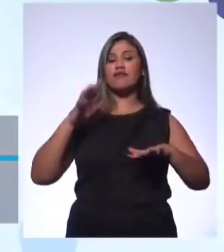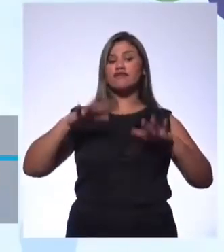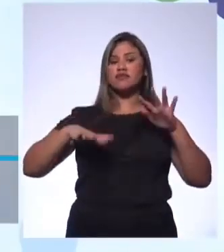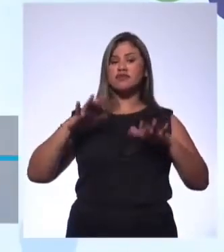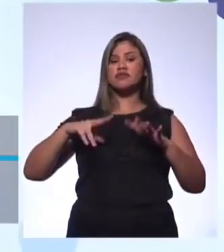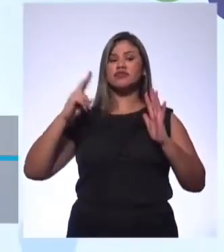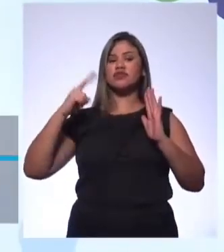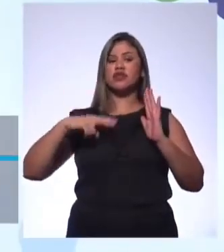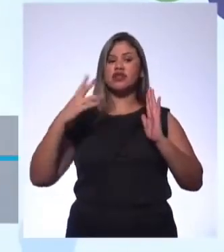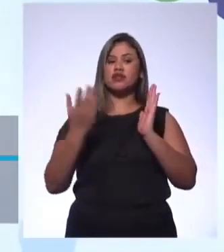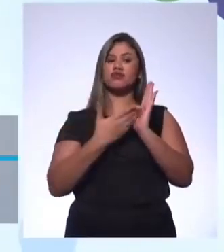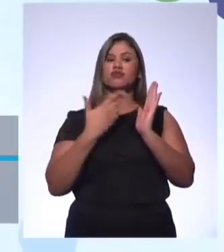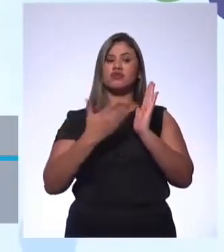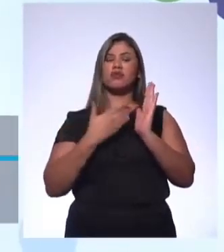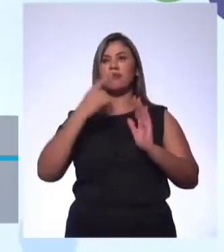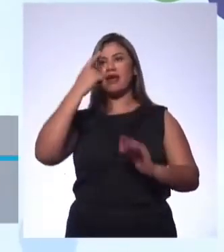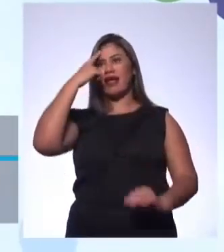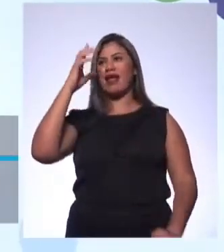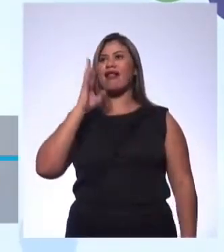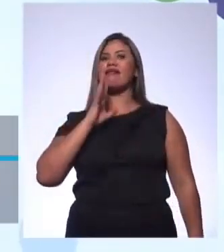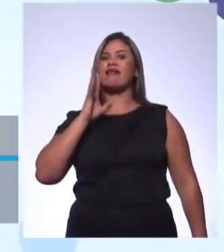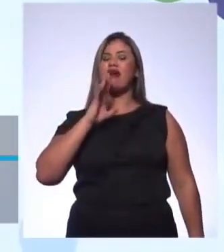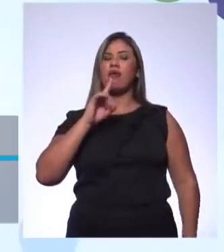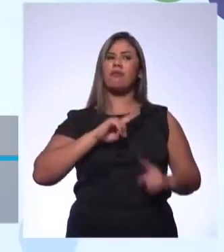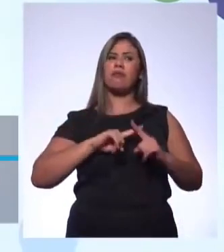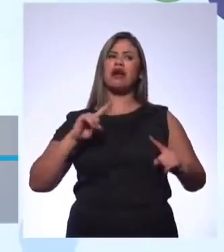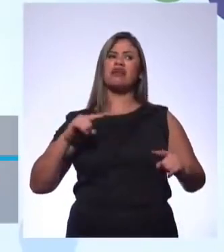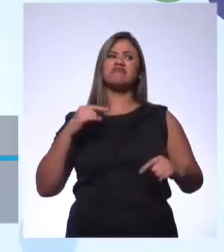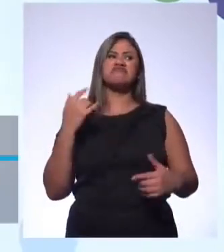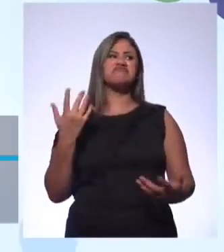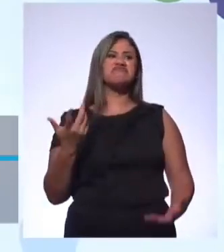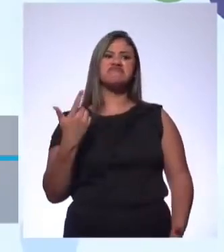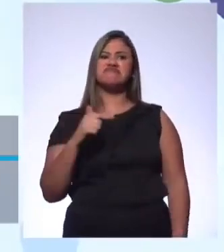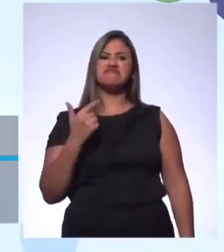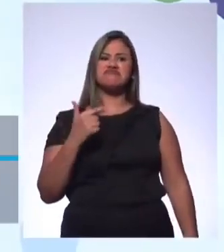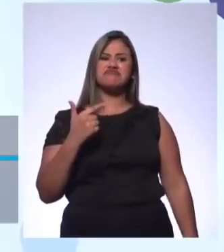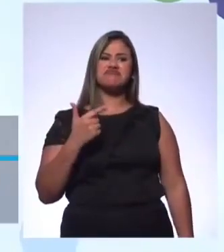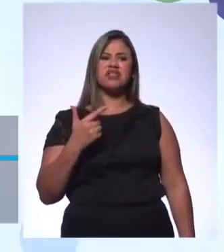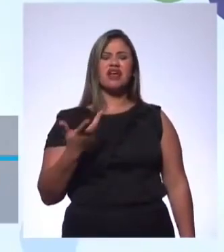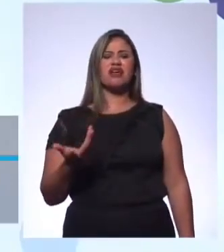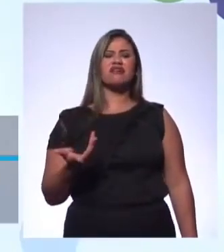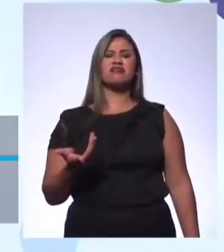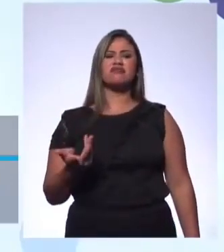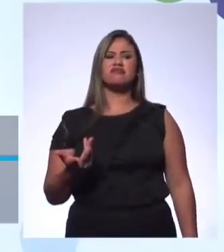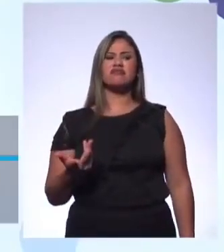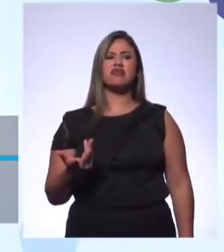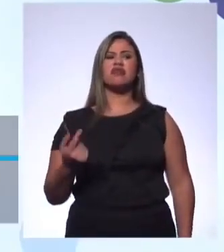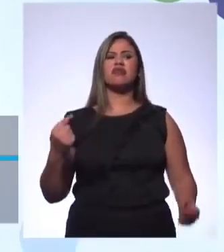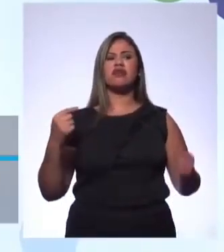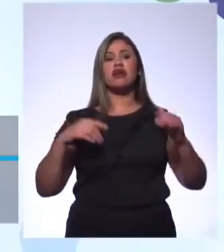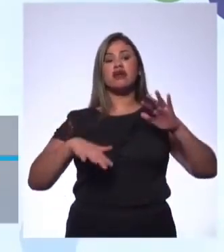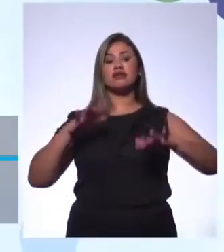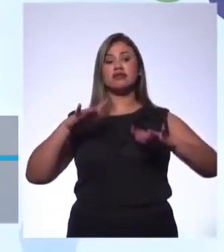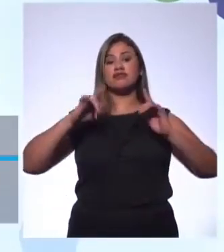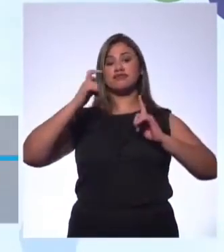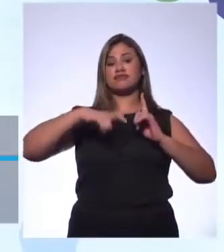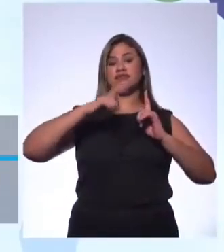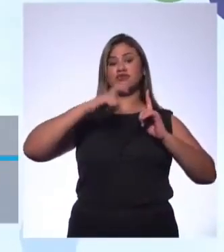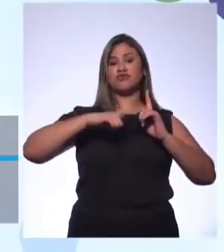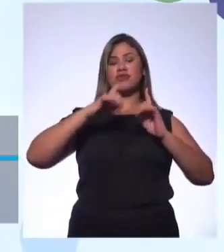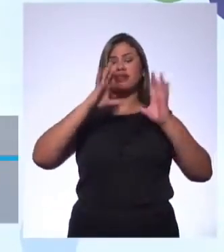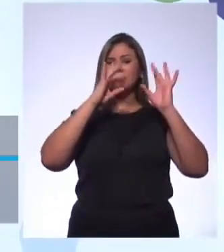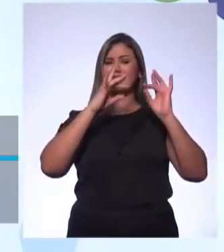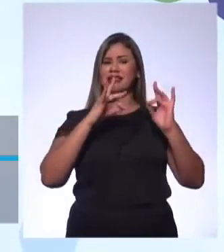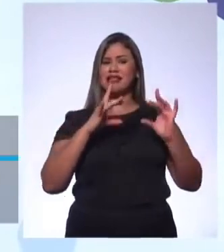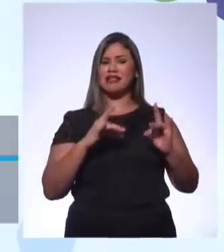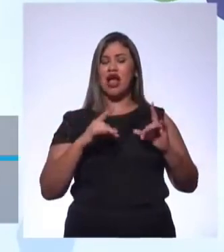livro e fala, por que vocês estão achando tão legal esse livro se eu não achei nada de interessante, se eu não estou gostando? Então, porque olha, o personagem é bem trabalhado,